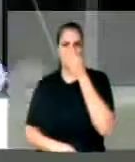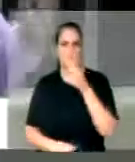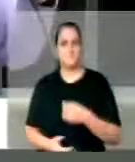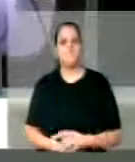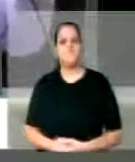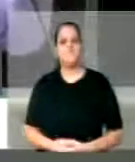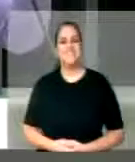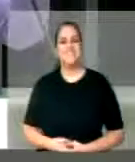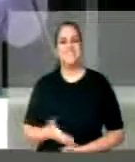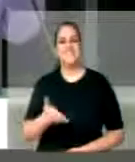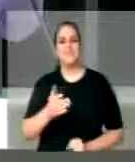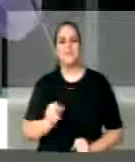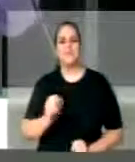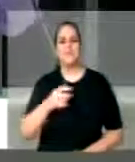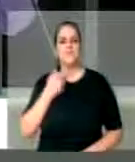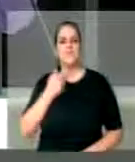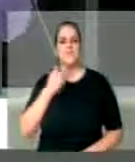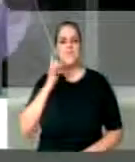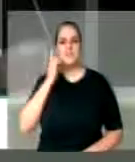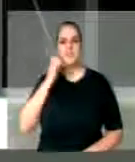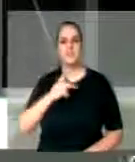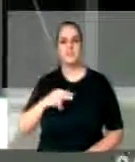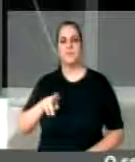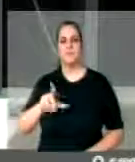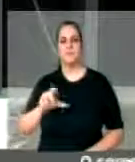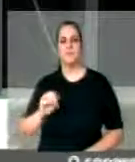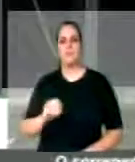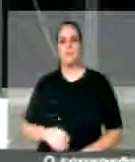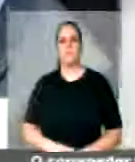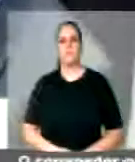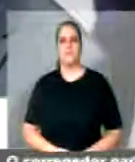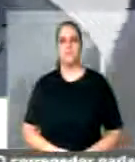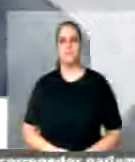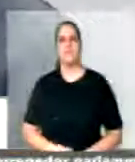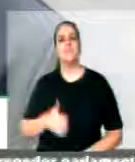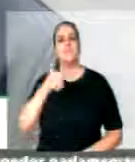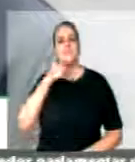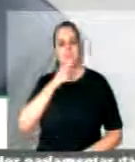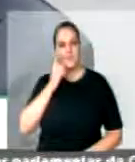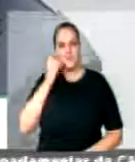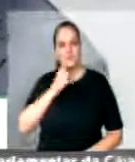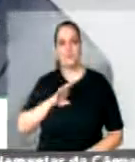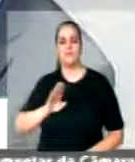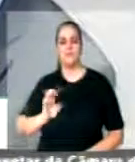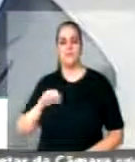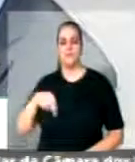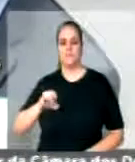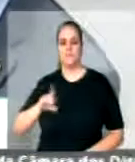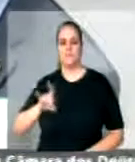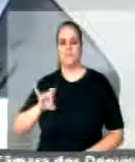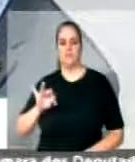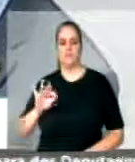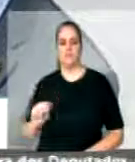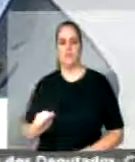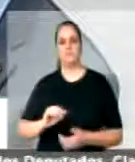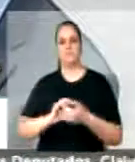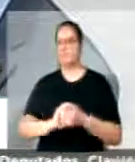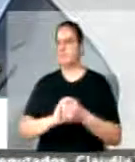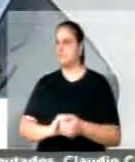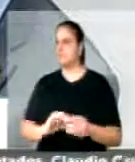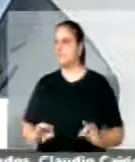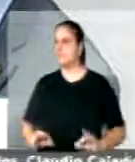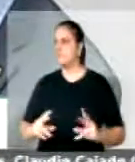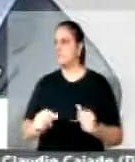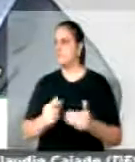eu concedo a parte ao deputado Paulo. Deputada Benedita, eu quero cumprimentá-la, quero cumprimentar toda a mesa, a deputada